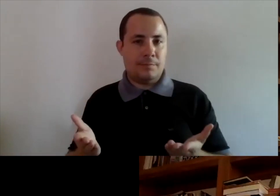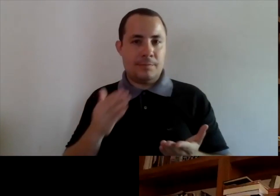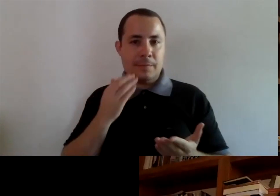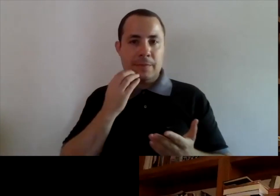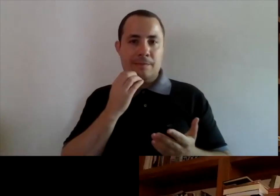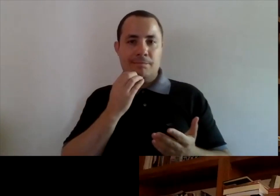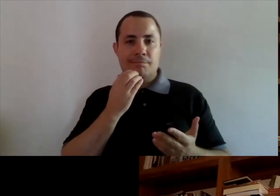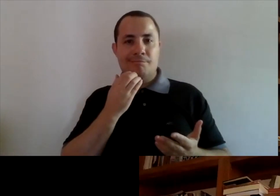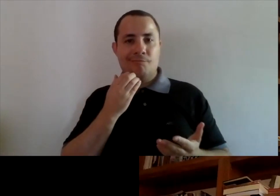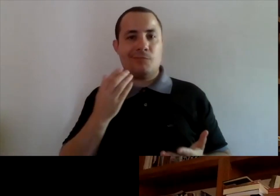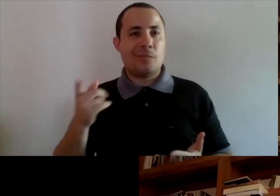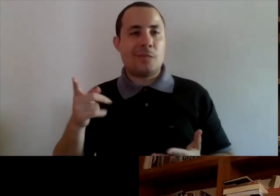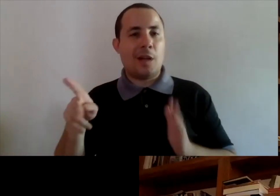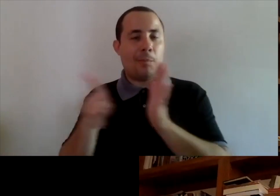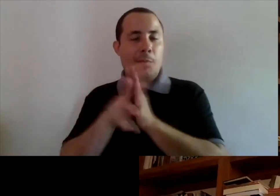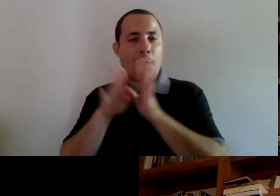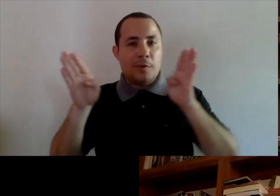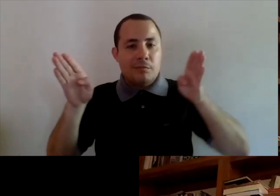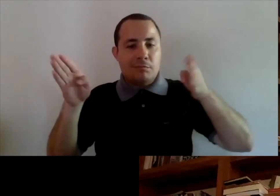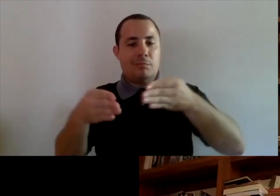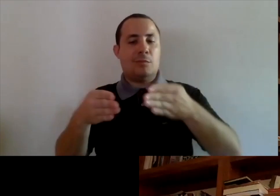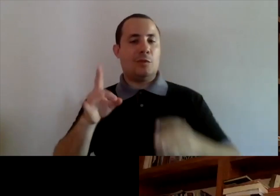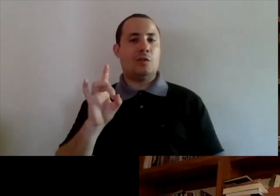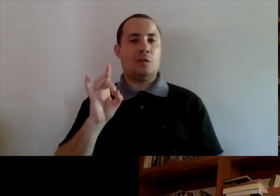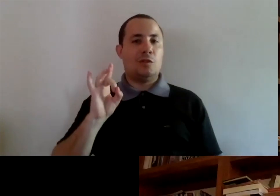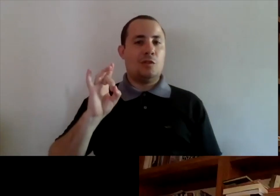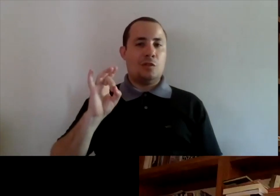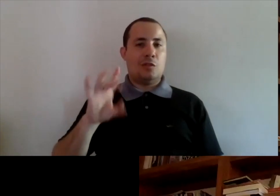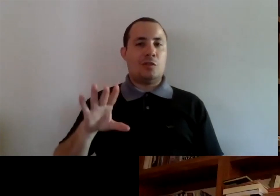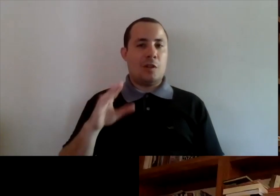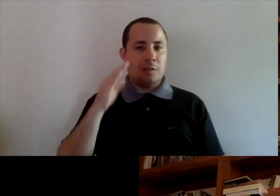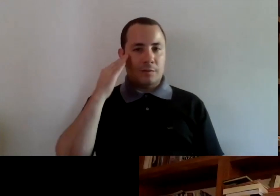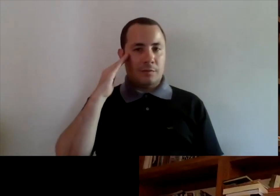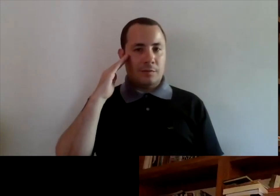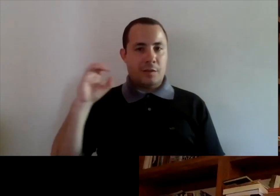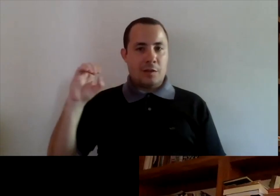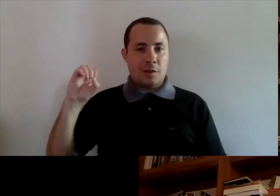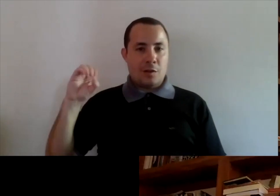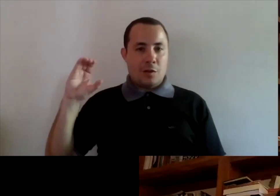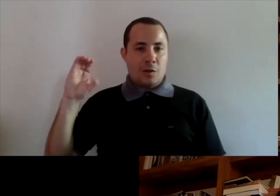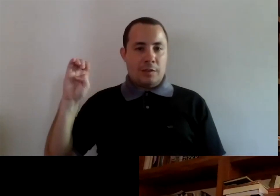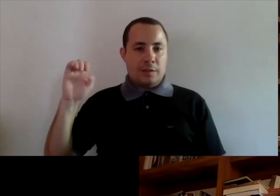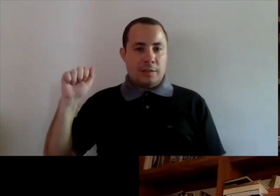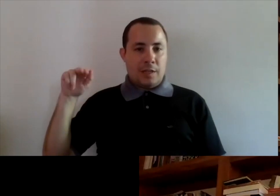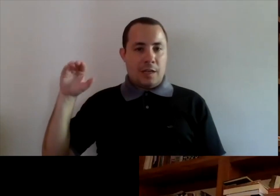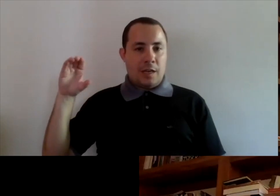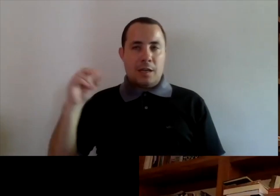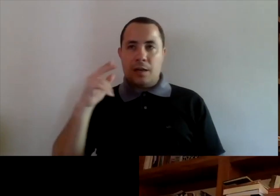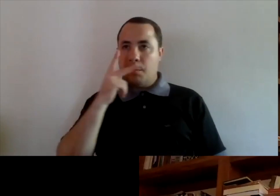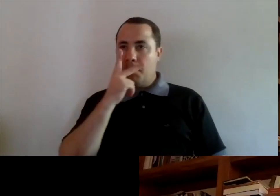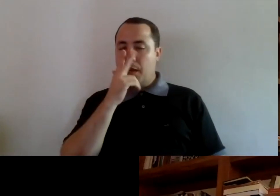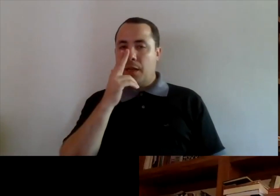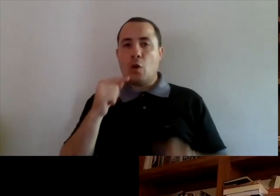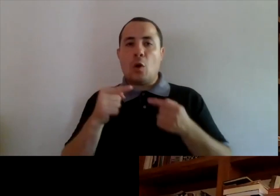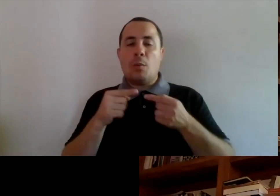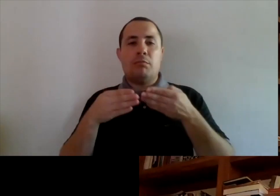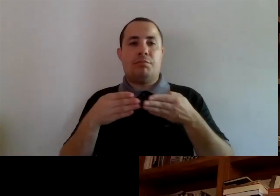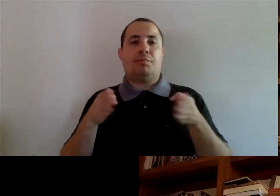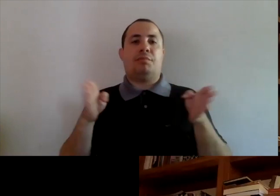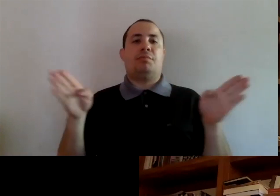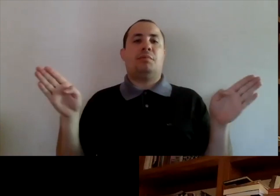mercadológico específico, digamos assim, né? Diferente do Sim. Prêmio Oceano, que você vai falar agora, que abrange muito mais gente, né?